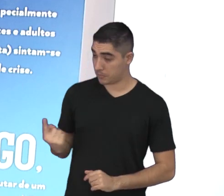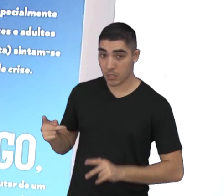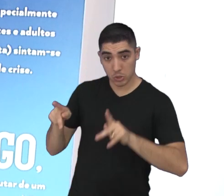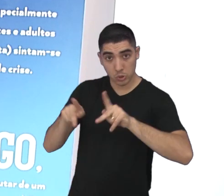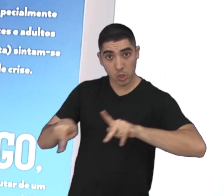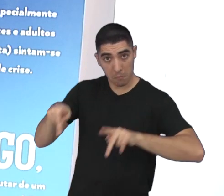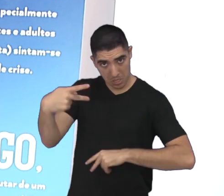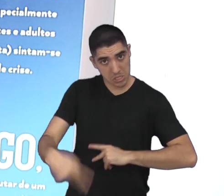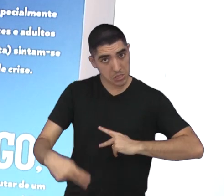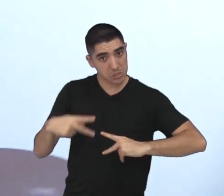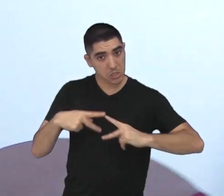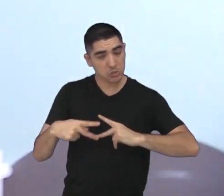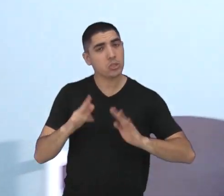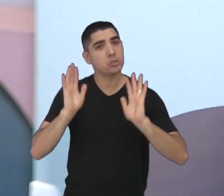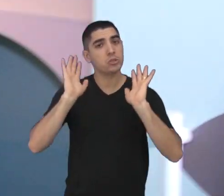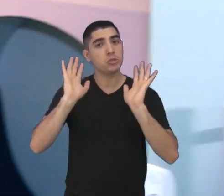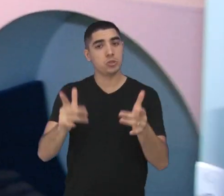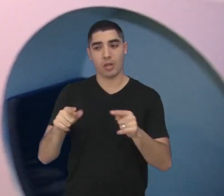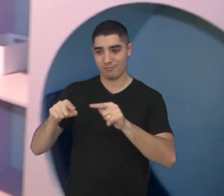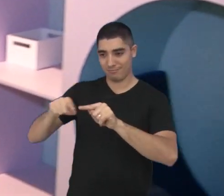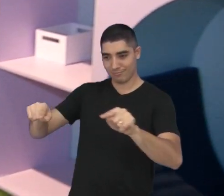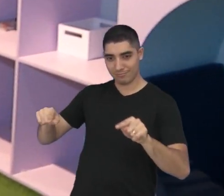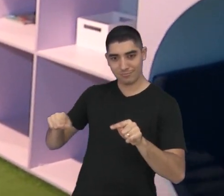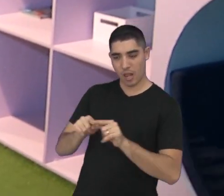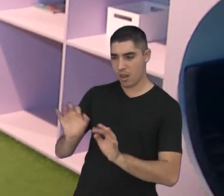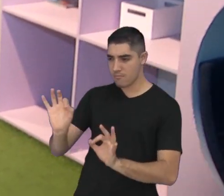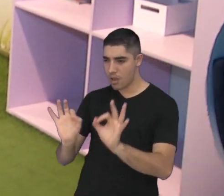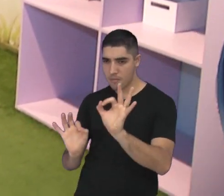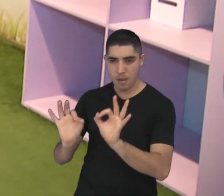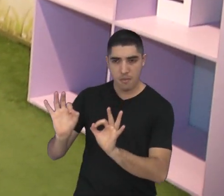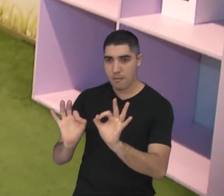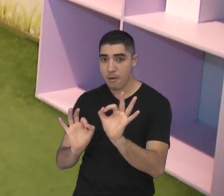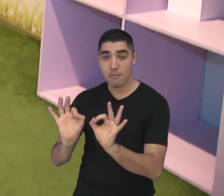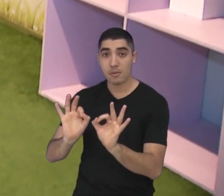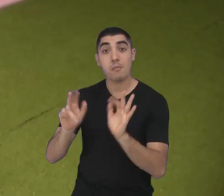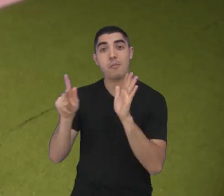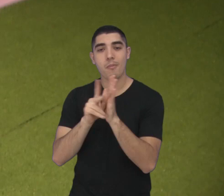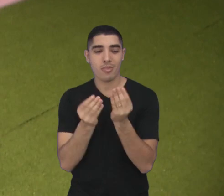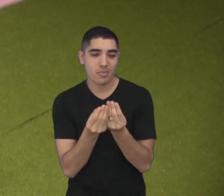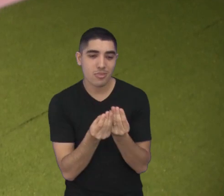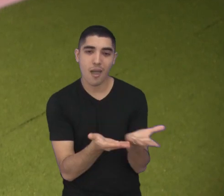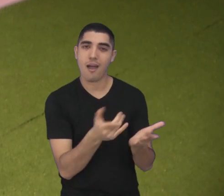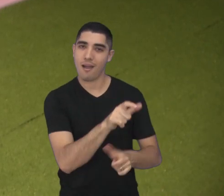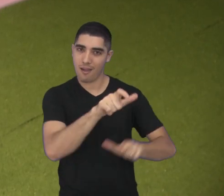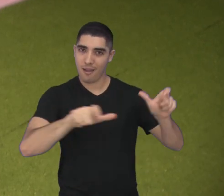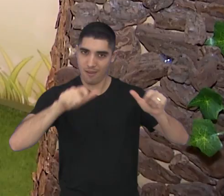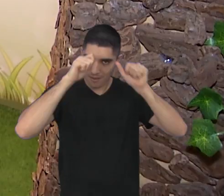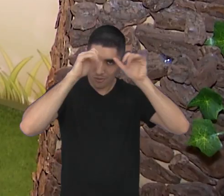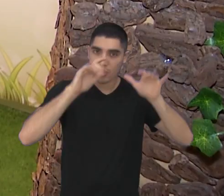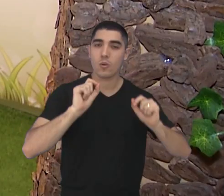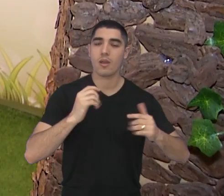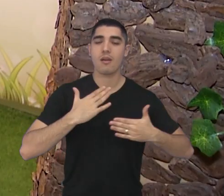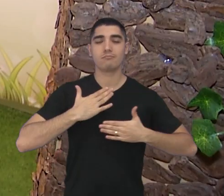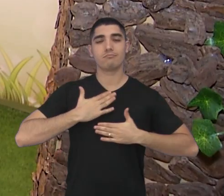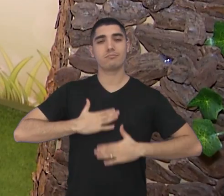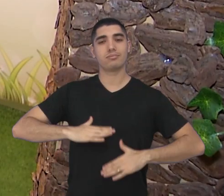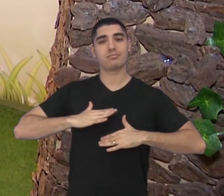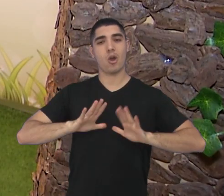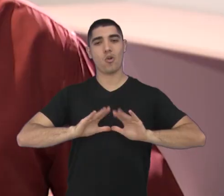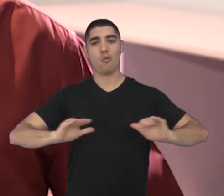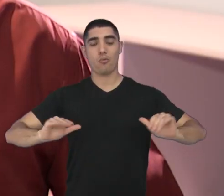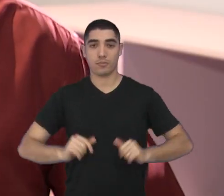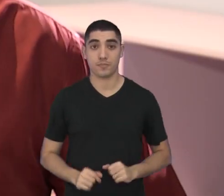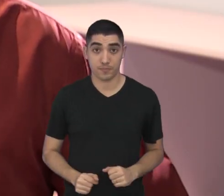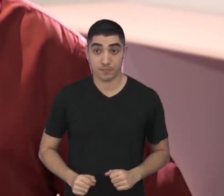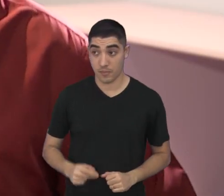neste shopping de São José, todos os elementos da sala foram planejados para criar uma sensação de conforto e